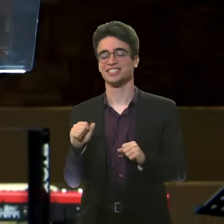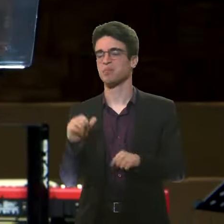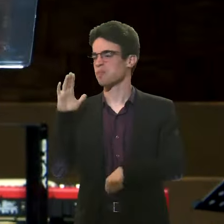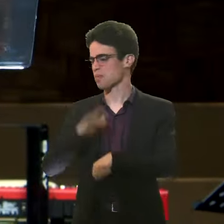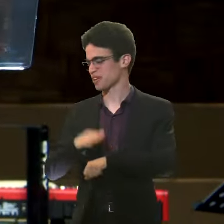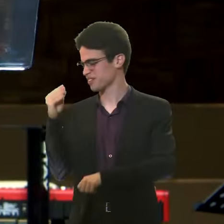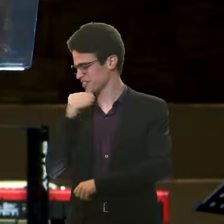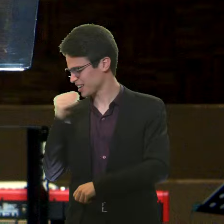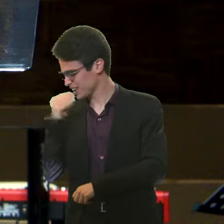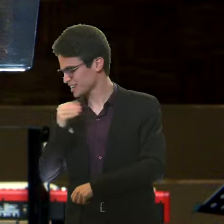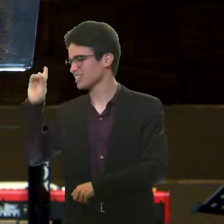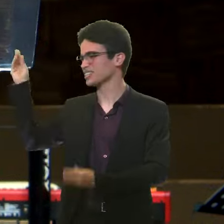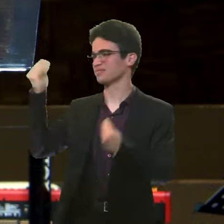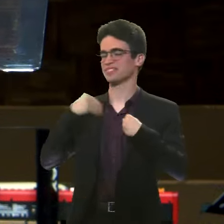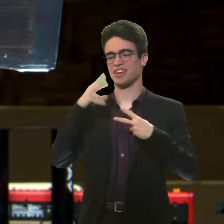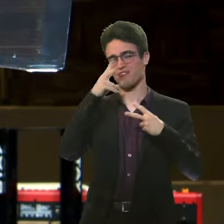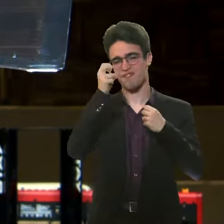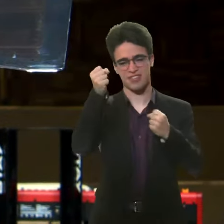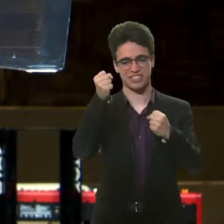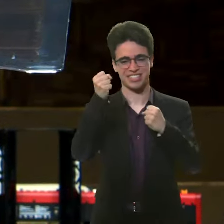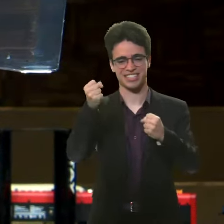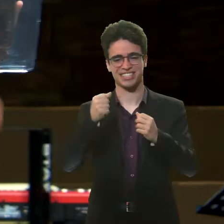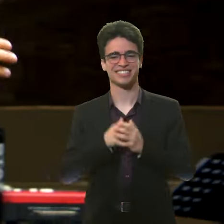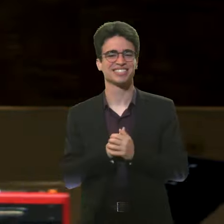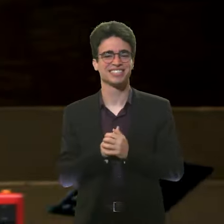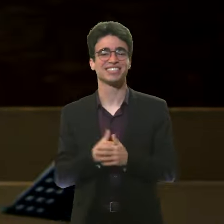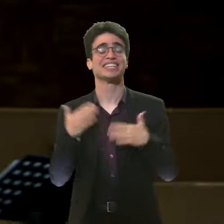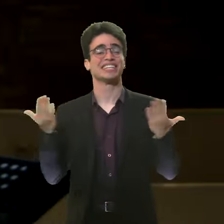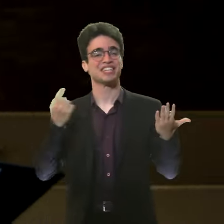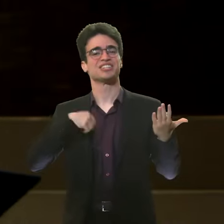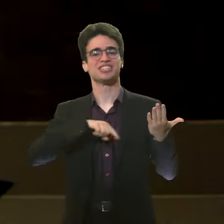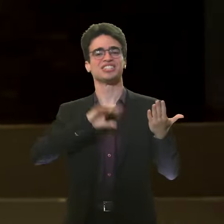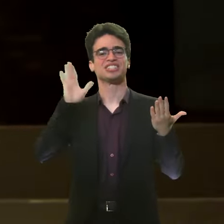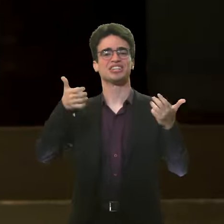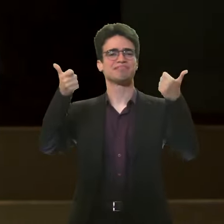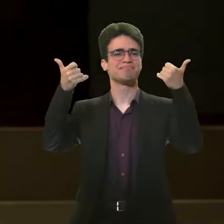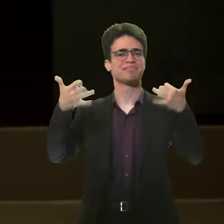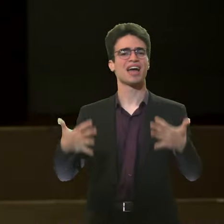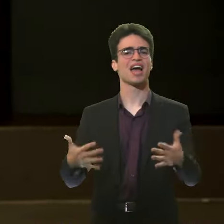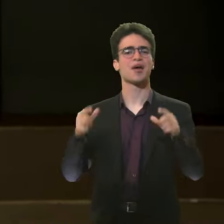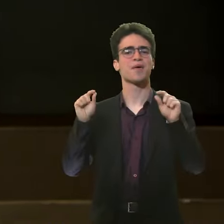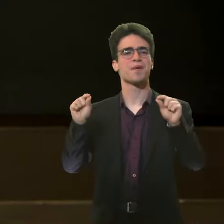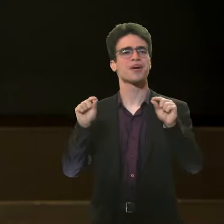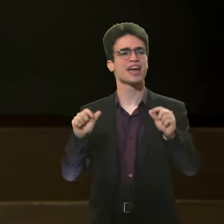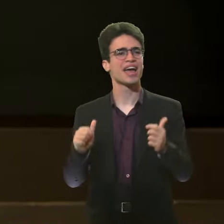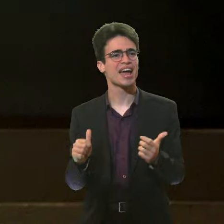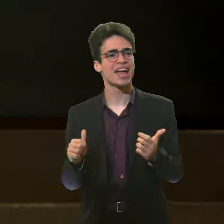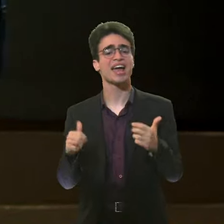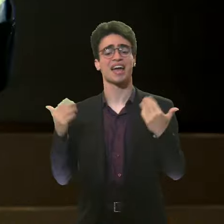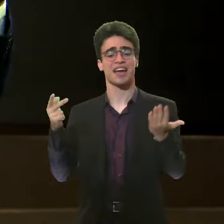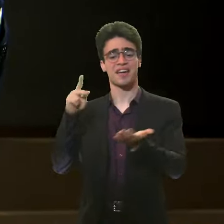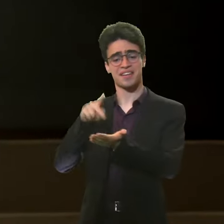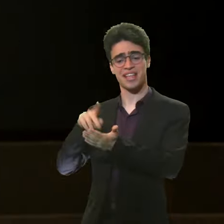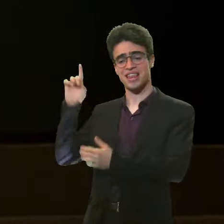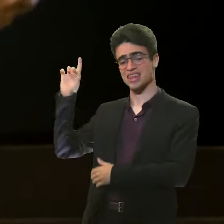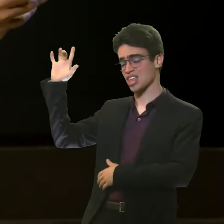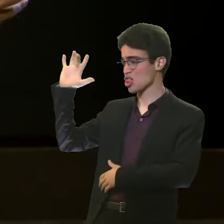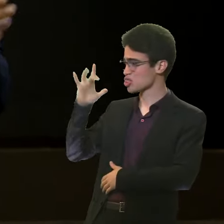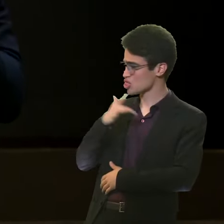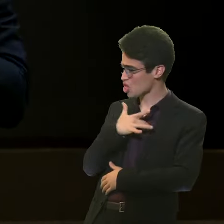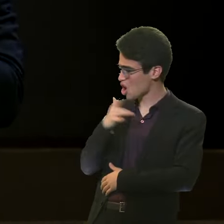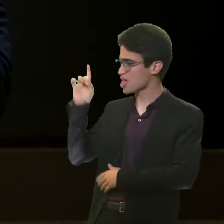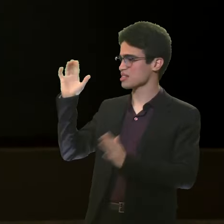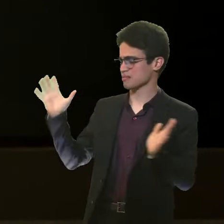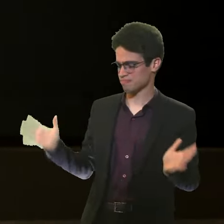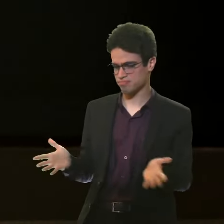Muito bem, força na fraqueza. Nós temos falado de como podemos encontrar, como Deus pode nos